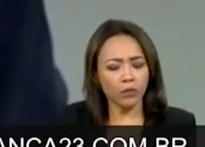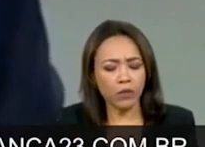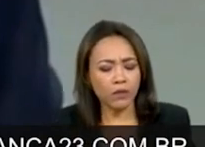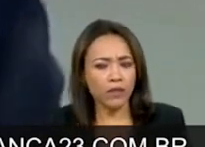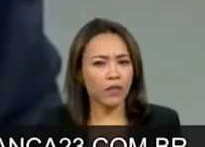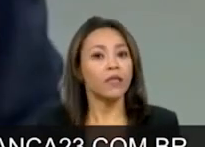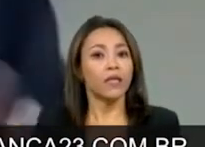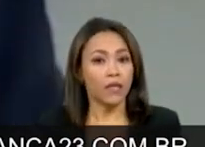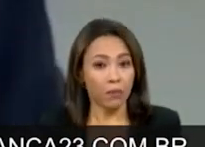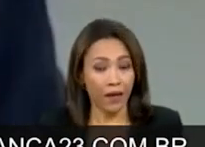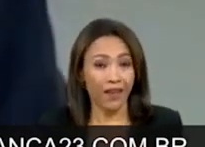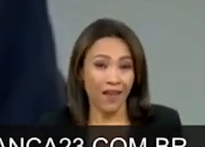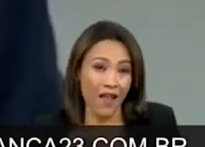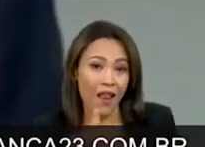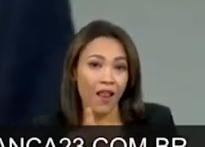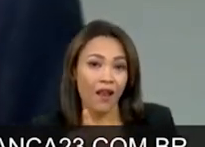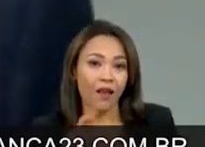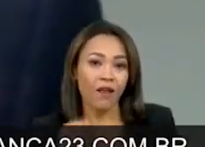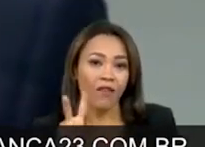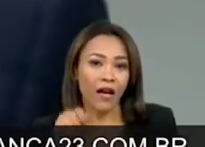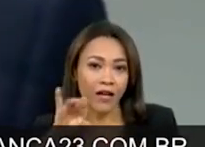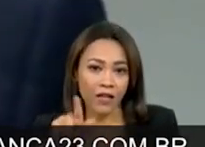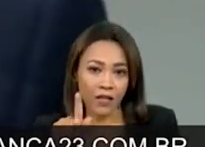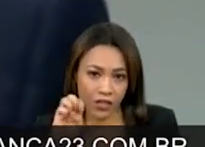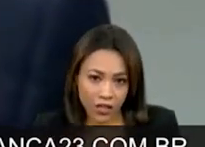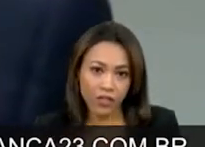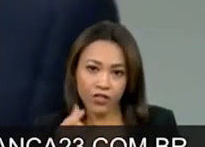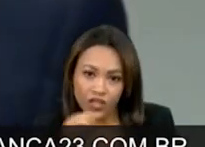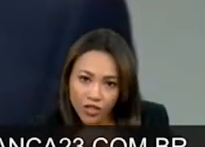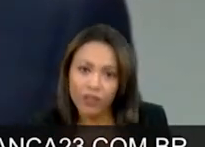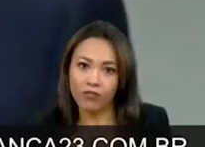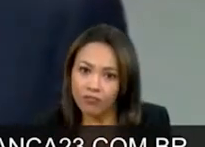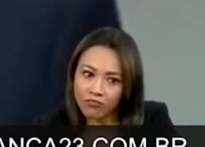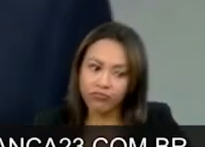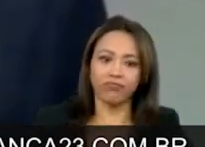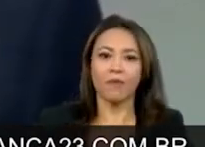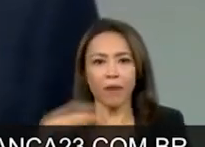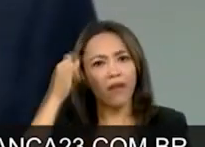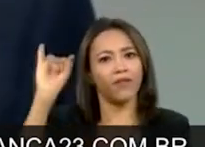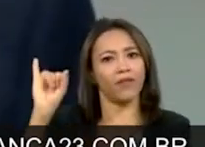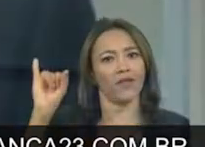dinheiro, etc. Então, acho que a gente está criando uma estrutura robusta. Não temos hoje, mas estamos batalhando para ter uma estrutura robusta.